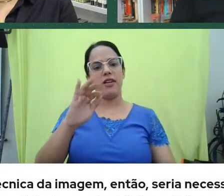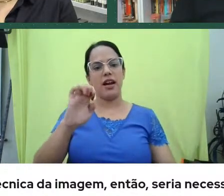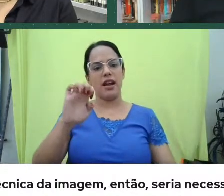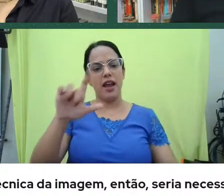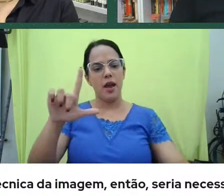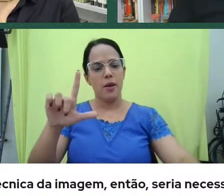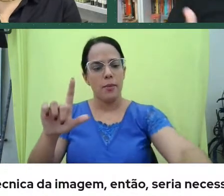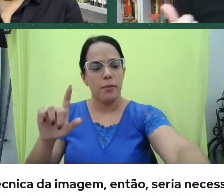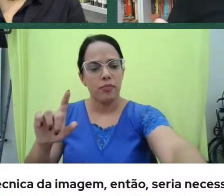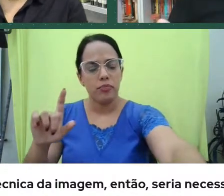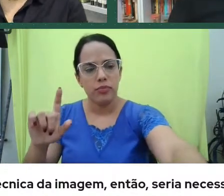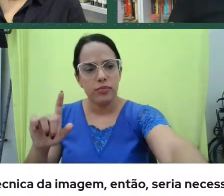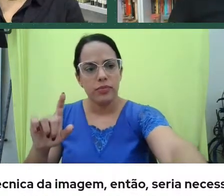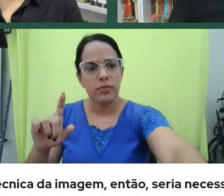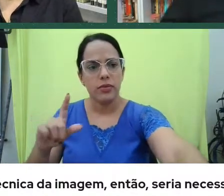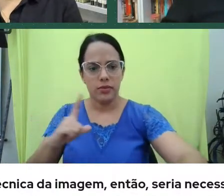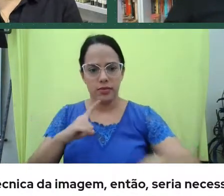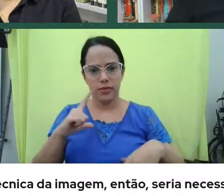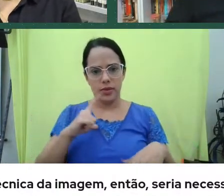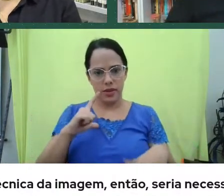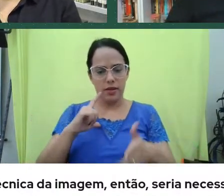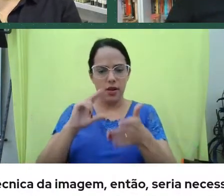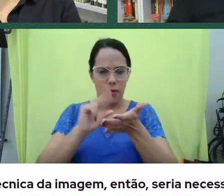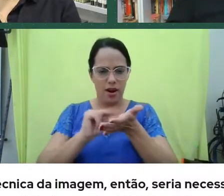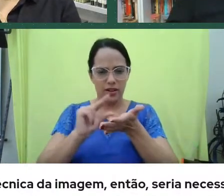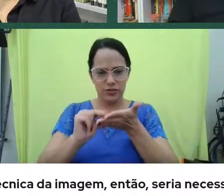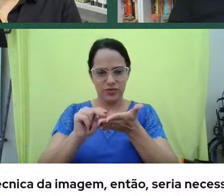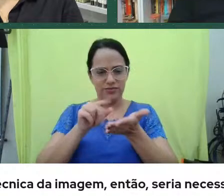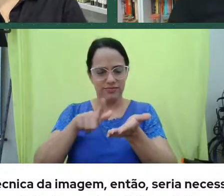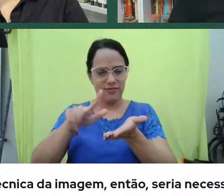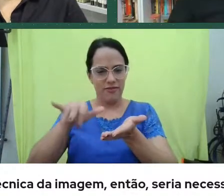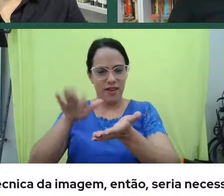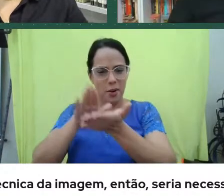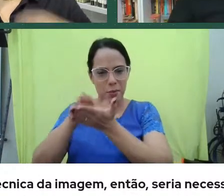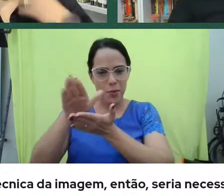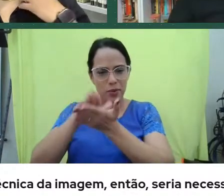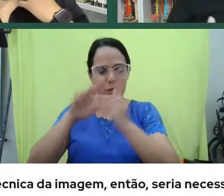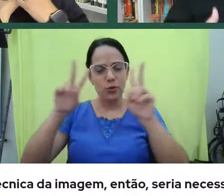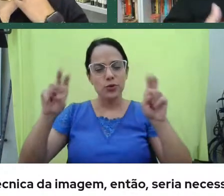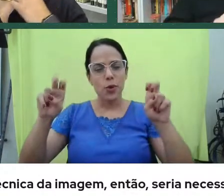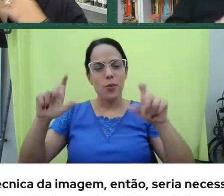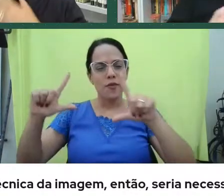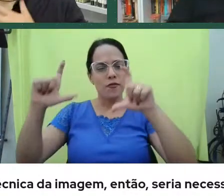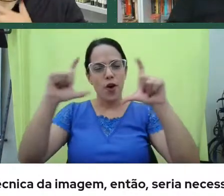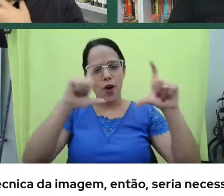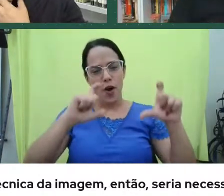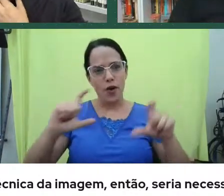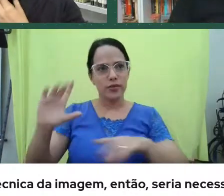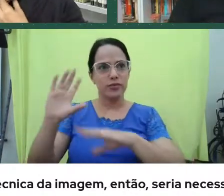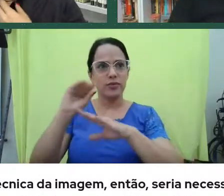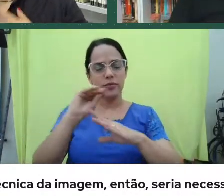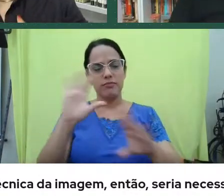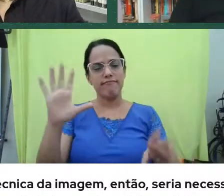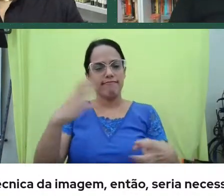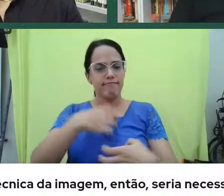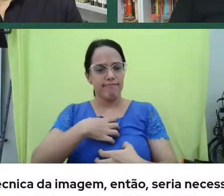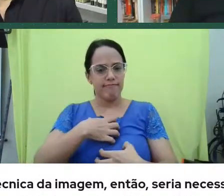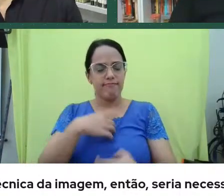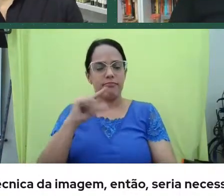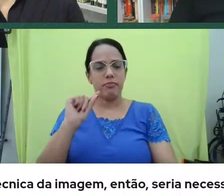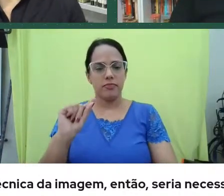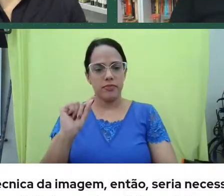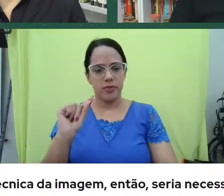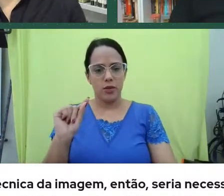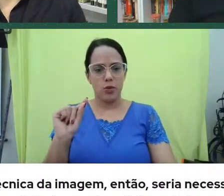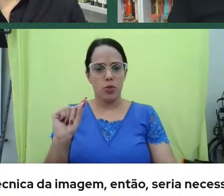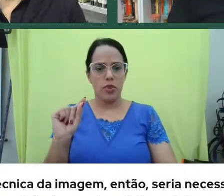eu até tenho um artigo que vai sair publicado agora num livro da Unesp, sobre fotografia, que eu falo da dimensão afetiva do documento